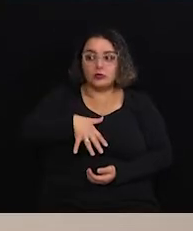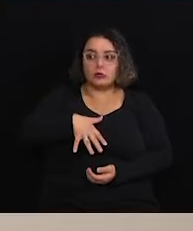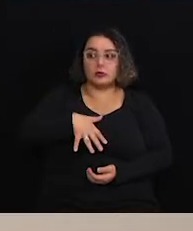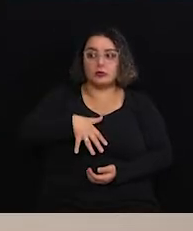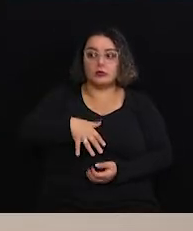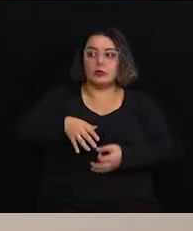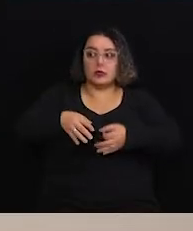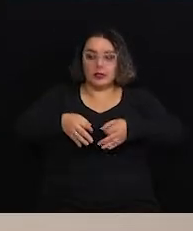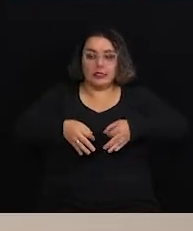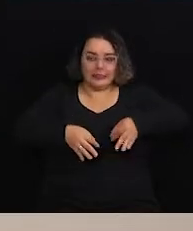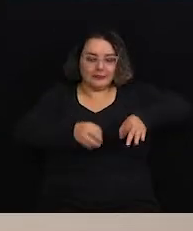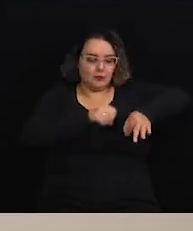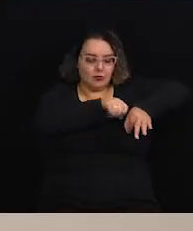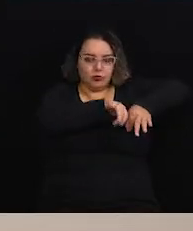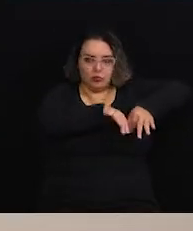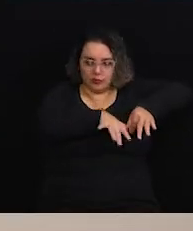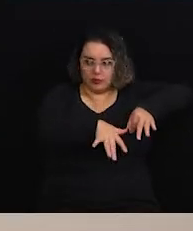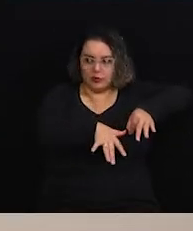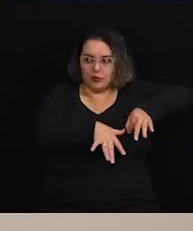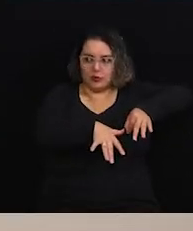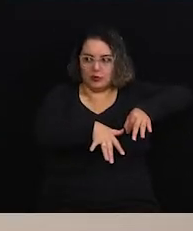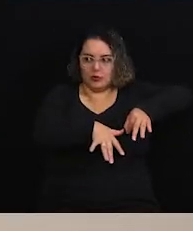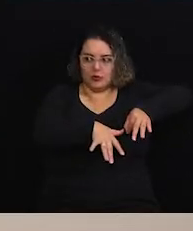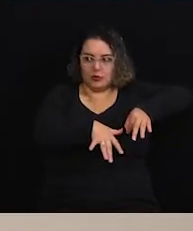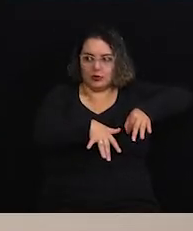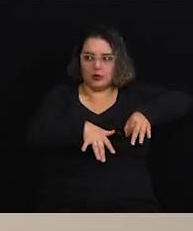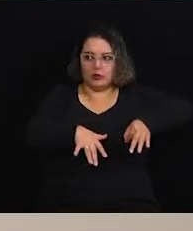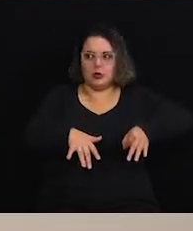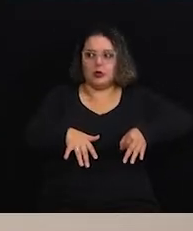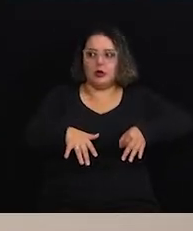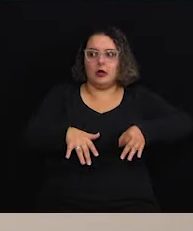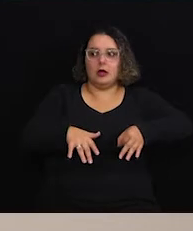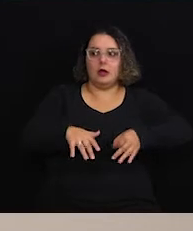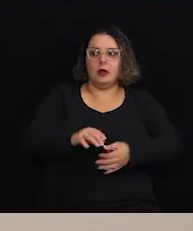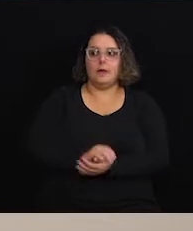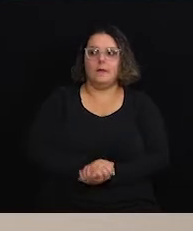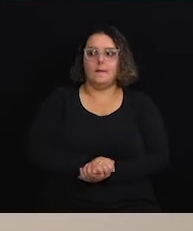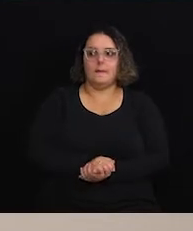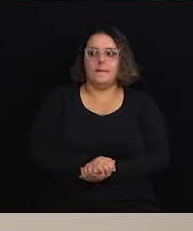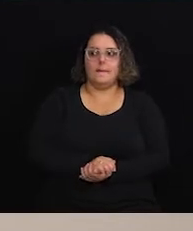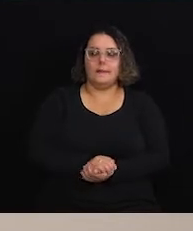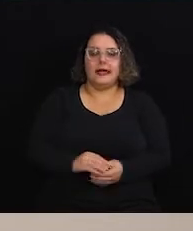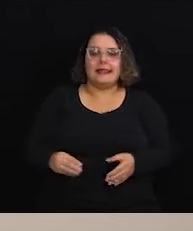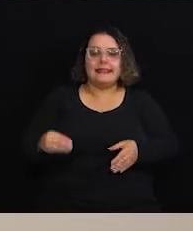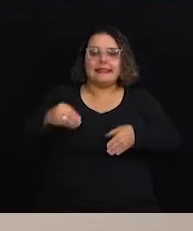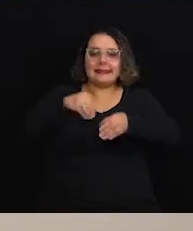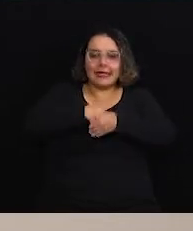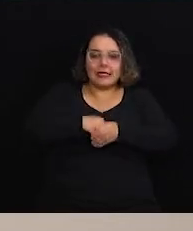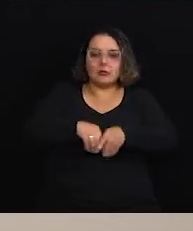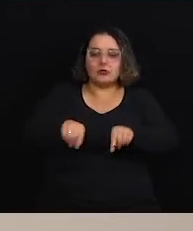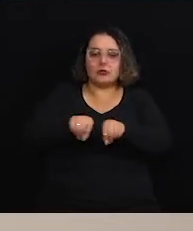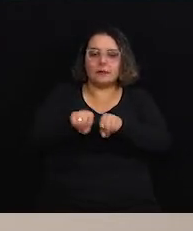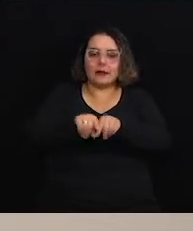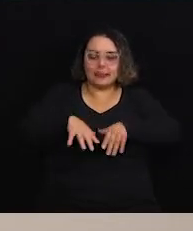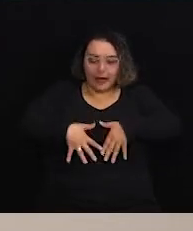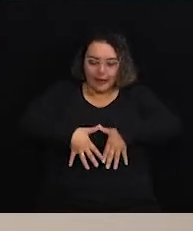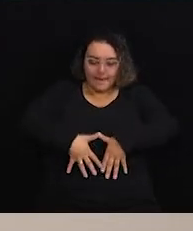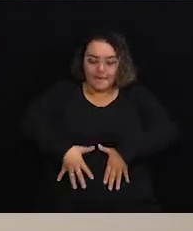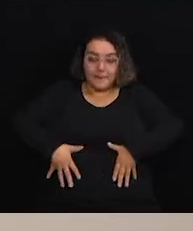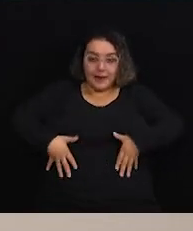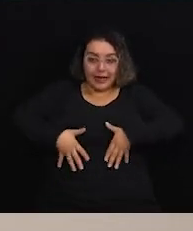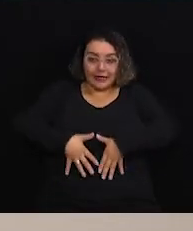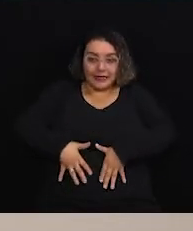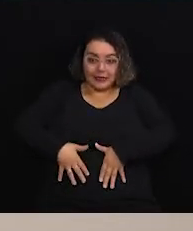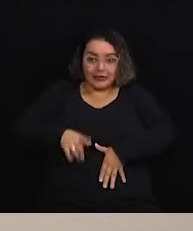pela vagina, ele pode refluir pela trompa uterina, que ela é pérvia, e sair dentro da cavidade abdominal. Mas, assim, né,